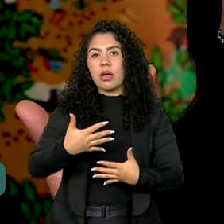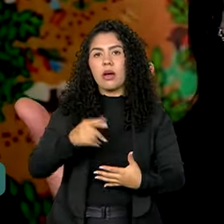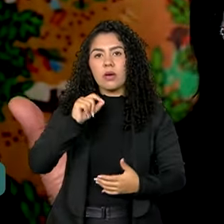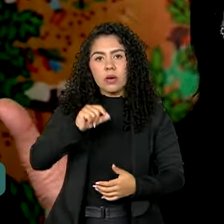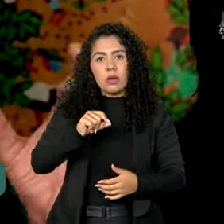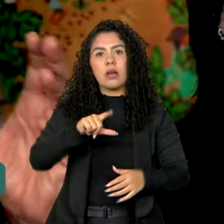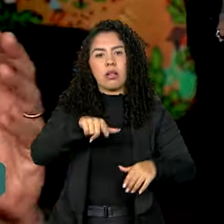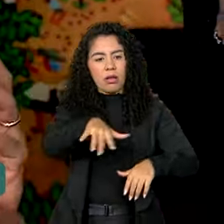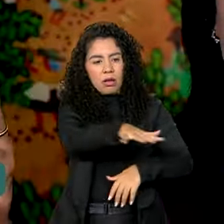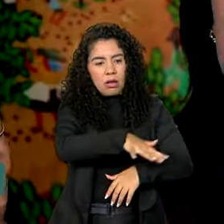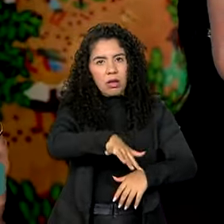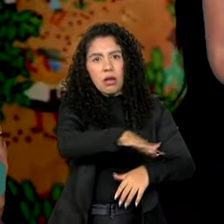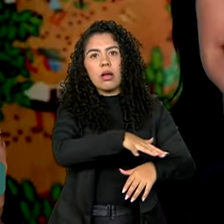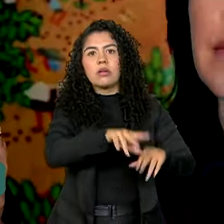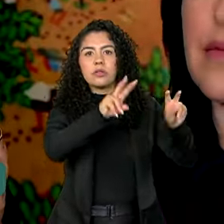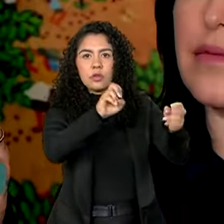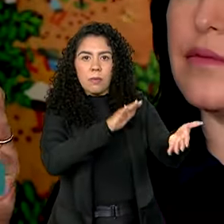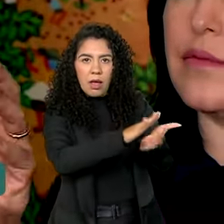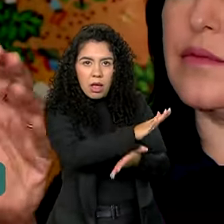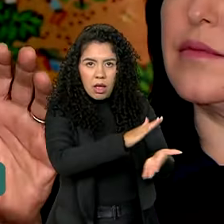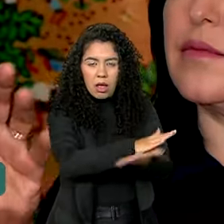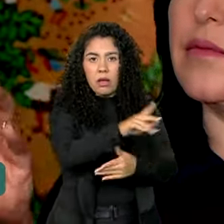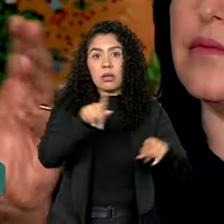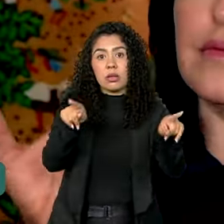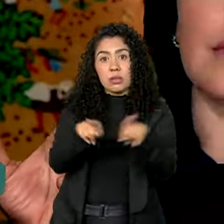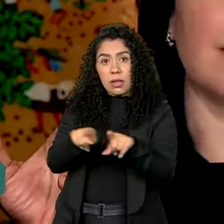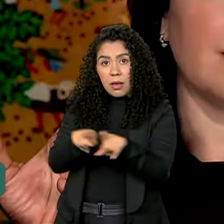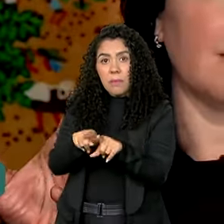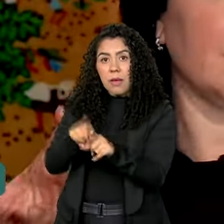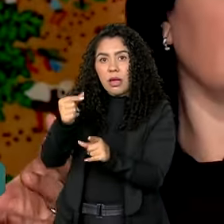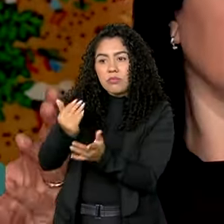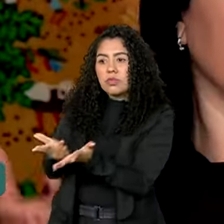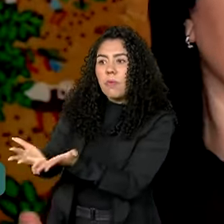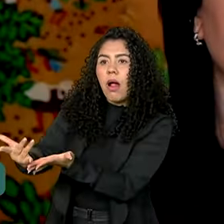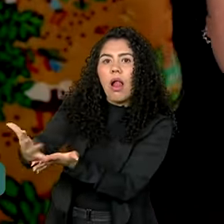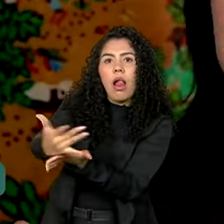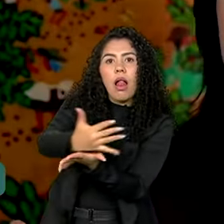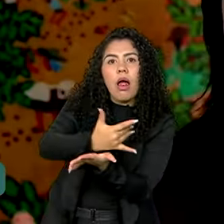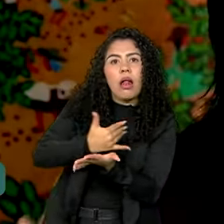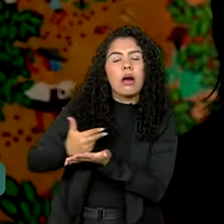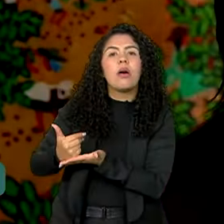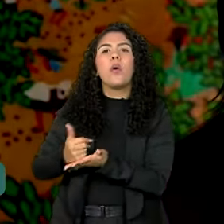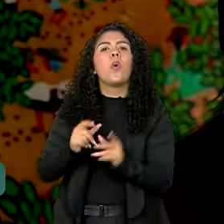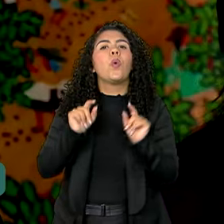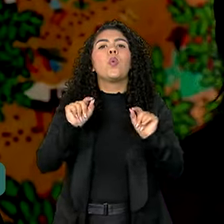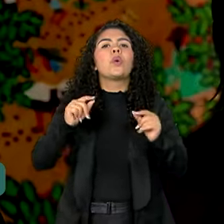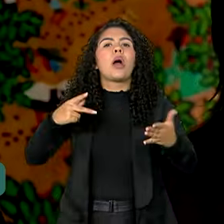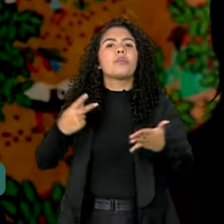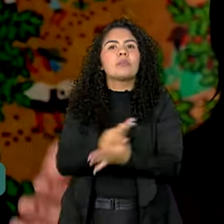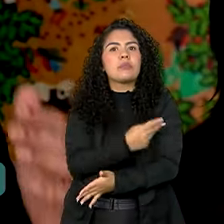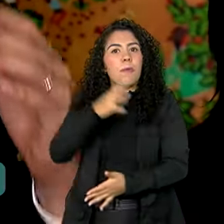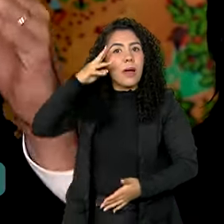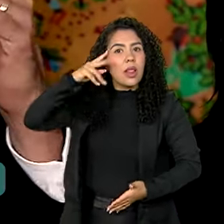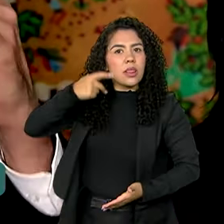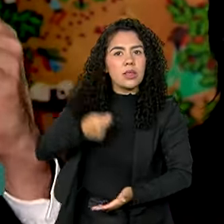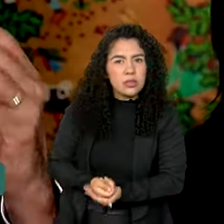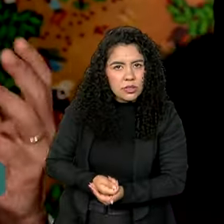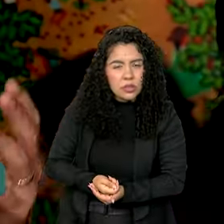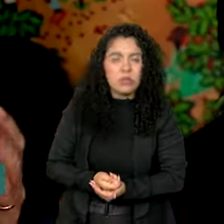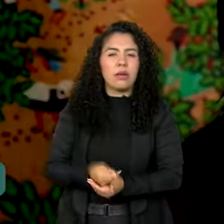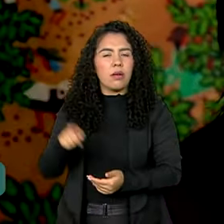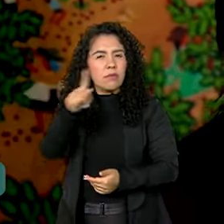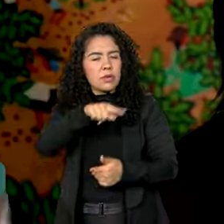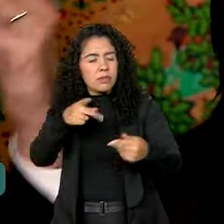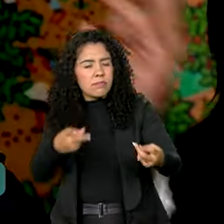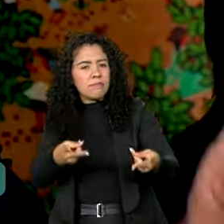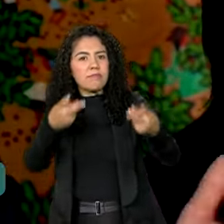ponto de vista de receita quanto do ponto de vista de despesa o que aconteceu para que essa decisão fosse tomada então vocês vão verificar